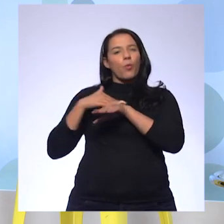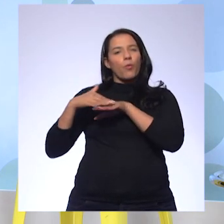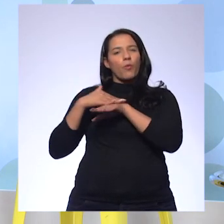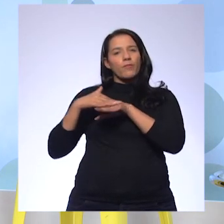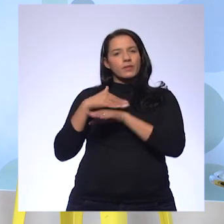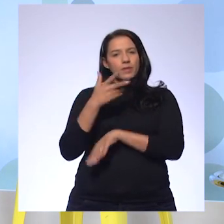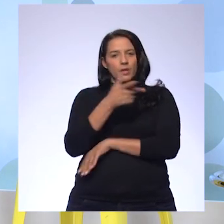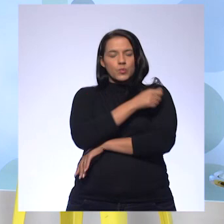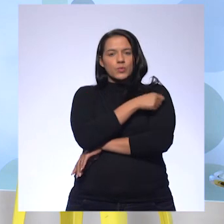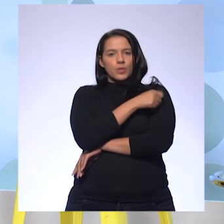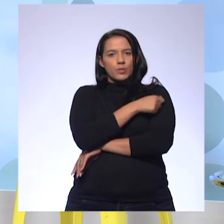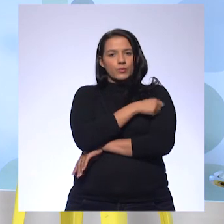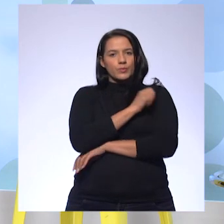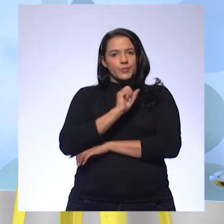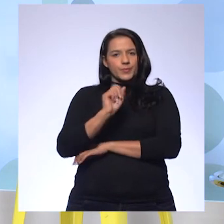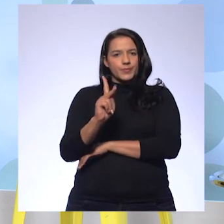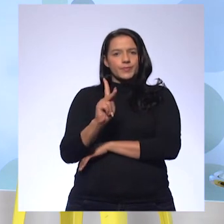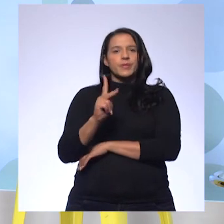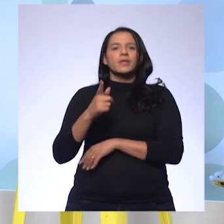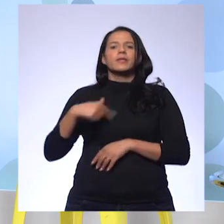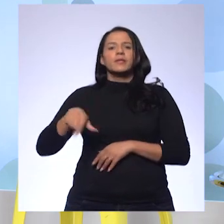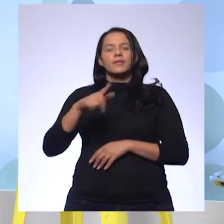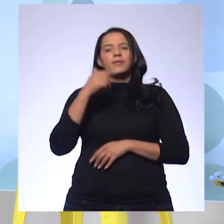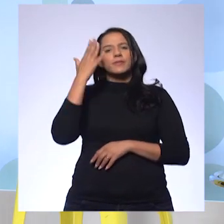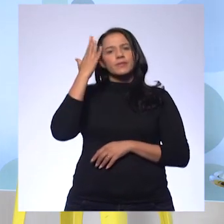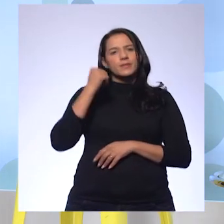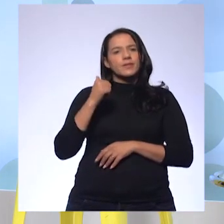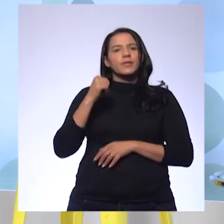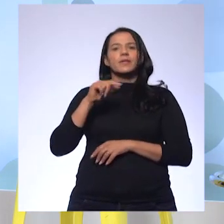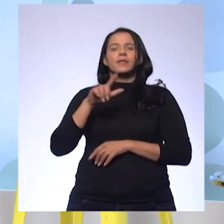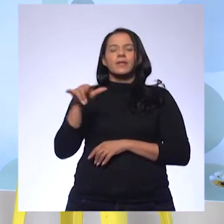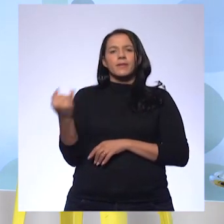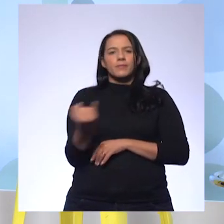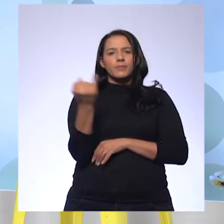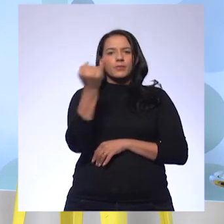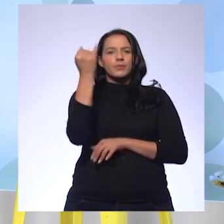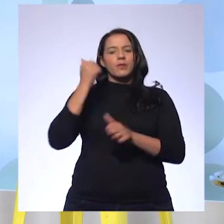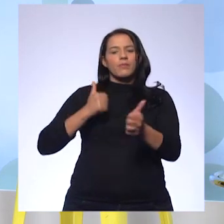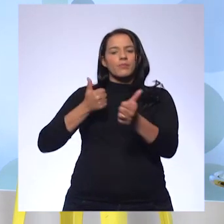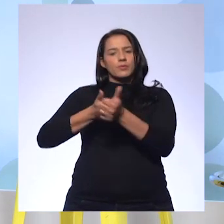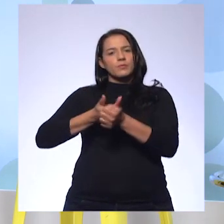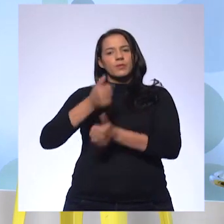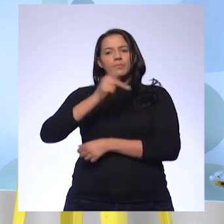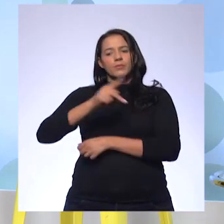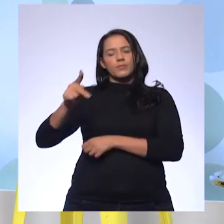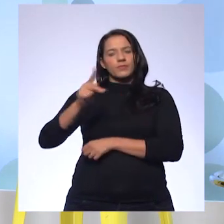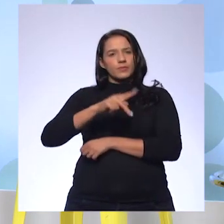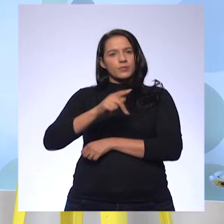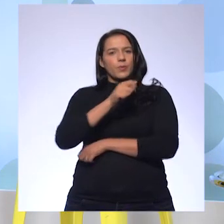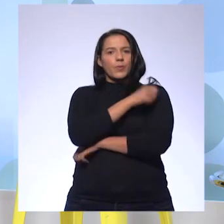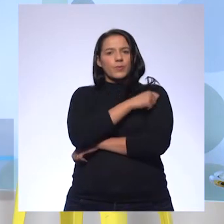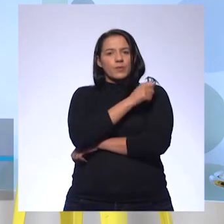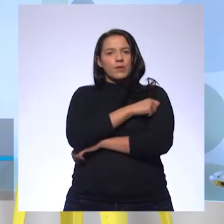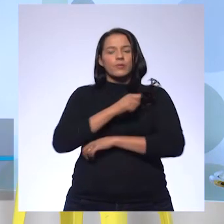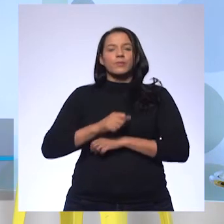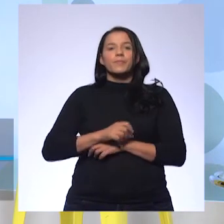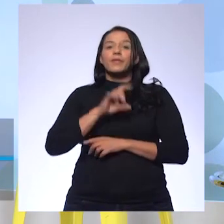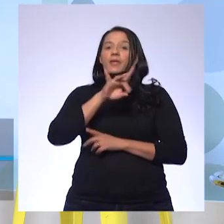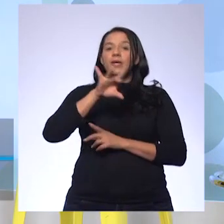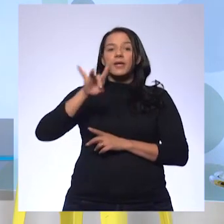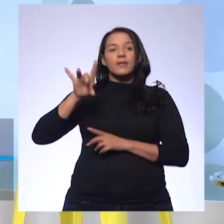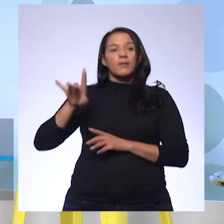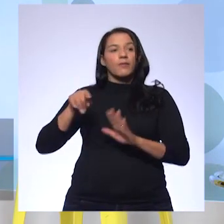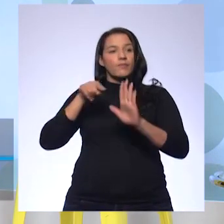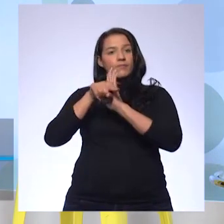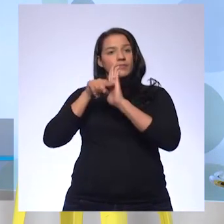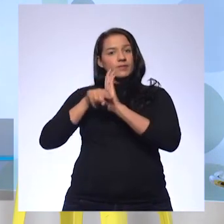os alunos, né, porque acho que é muito importante essa proximidade do professor, da professora com os alunos, até porque cada um vai